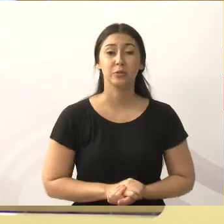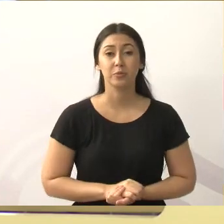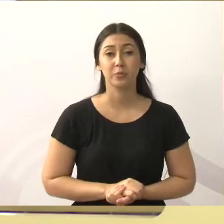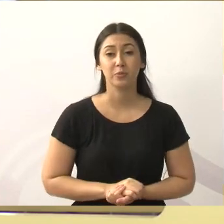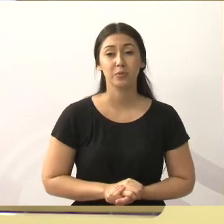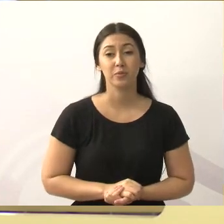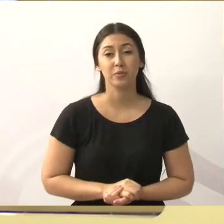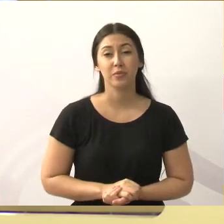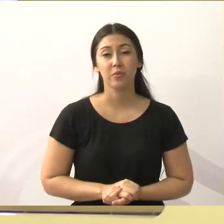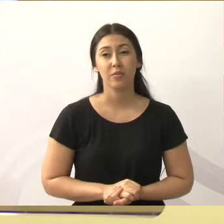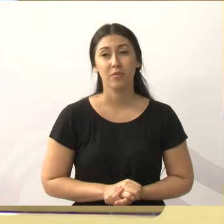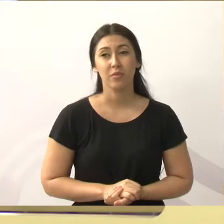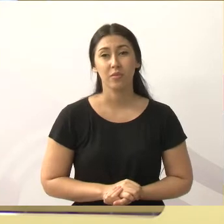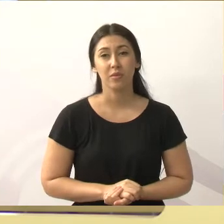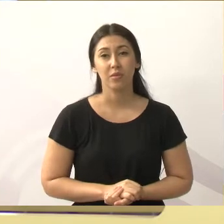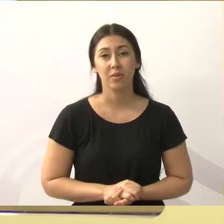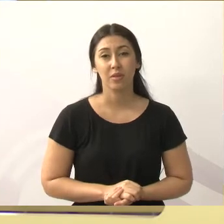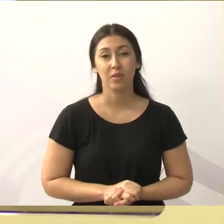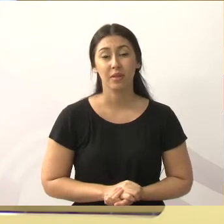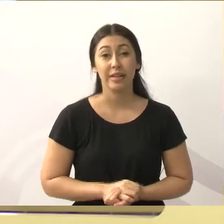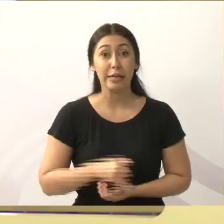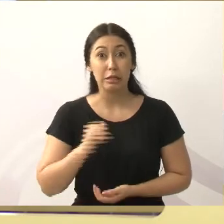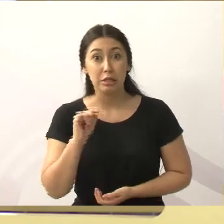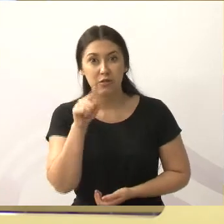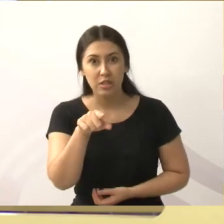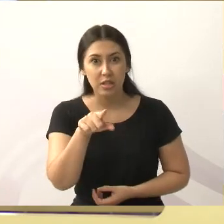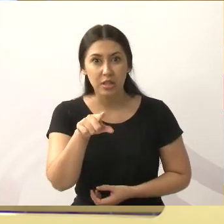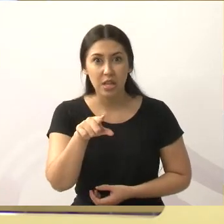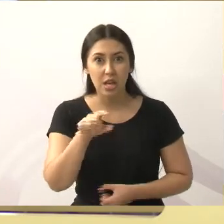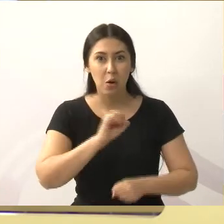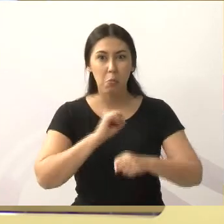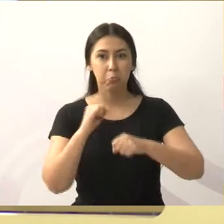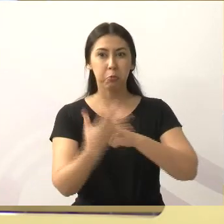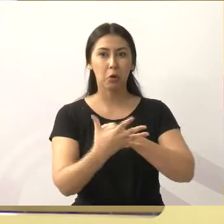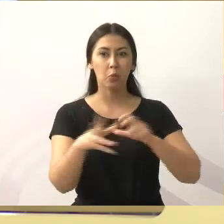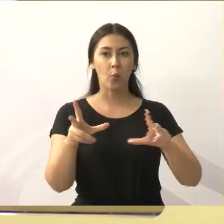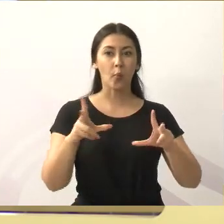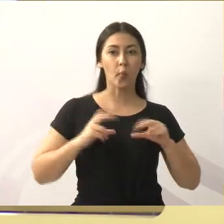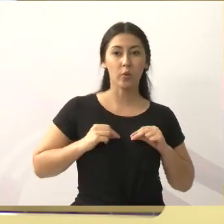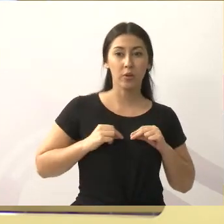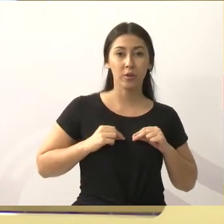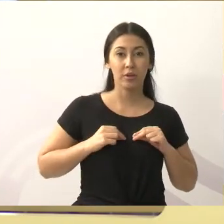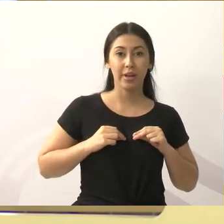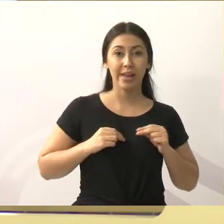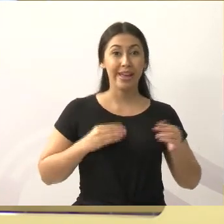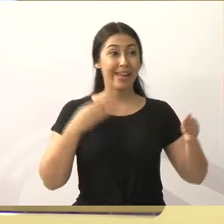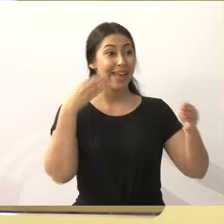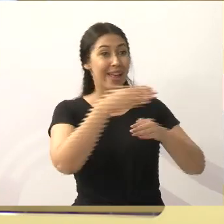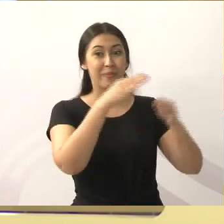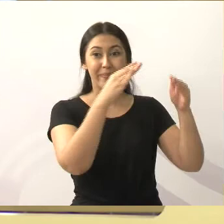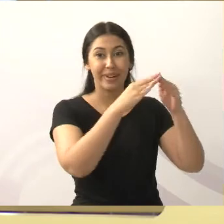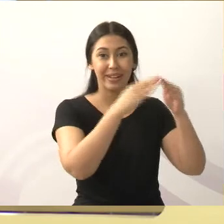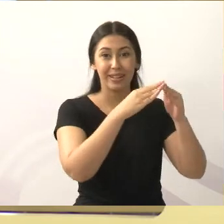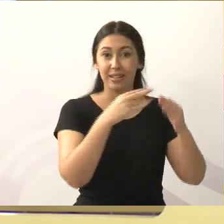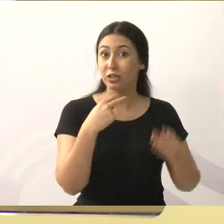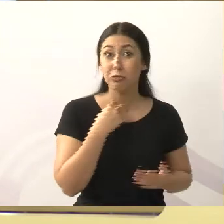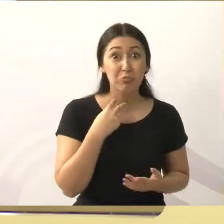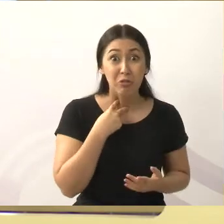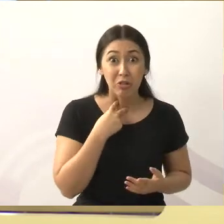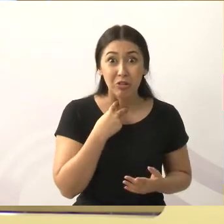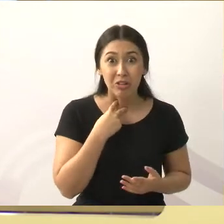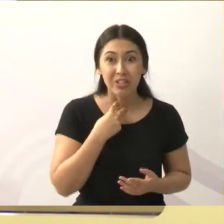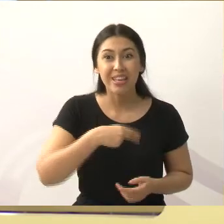Você, a hora que você pegar essa doença, você não pode chegar na sua casa, os seus netos já não podem